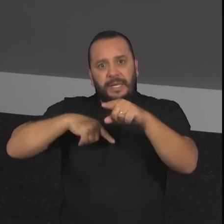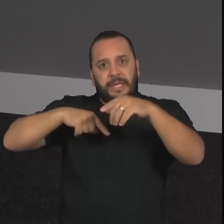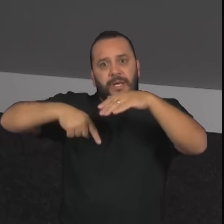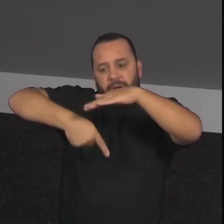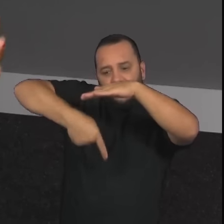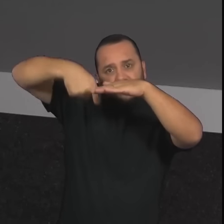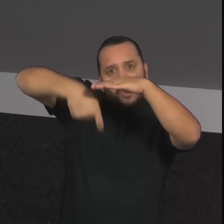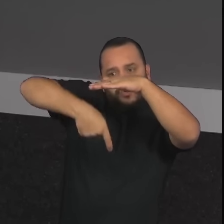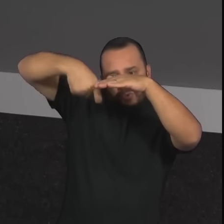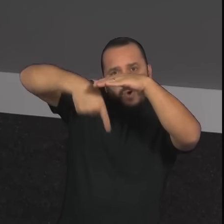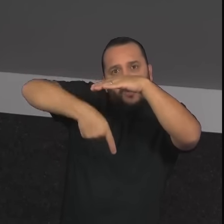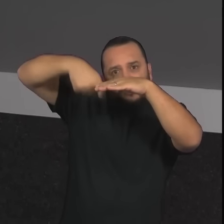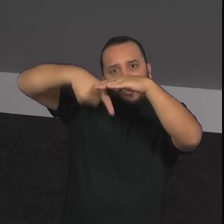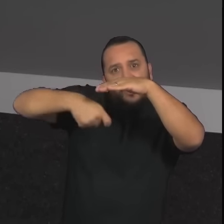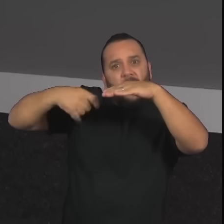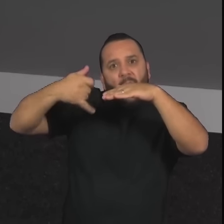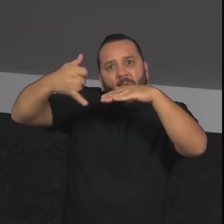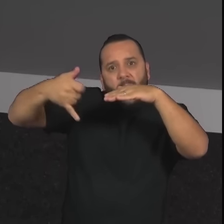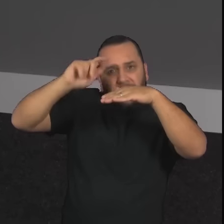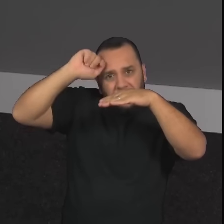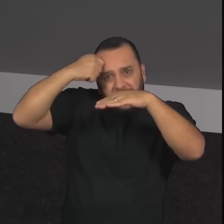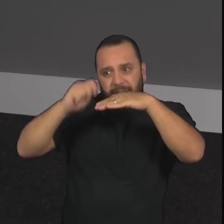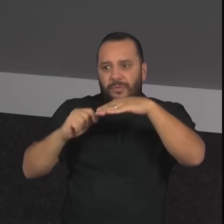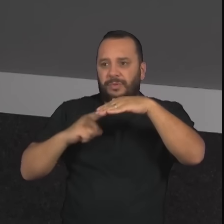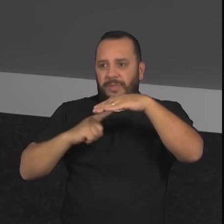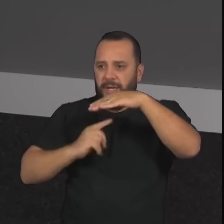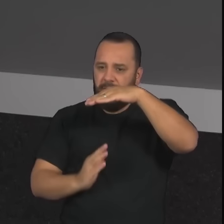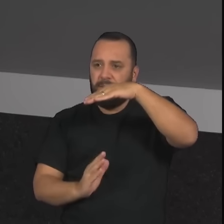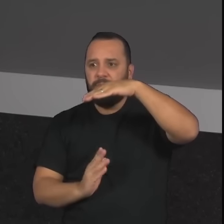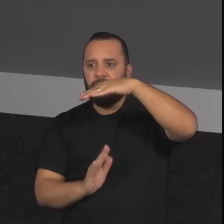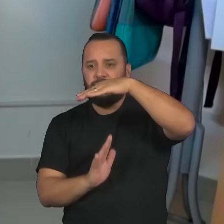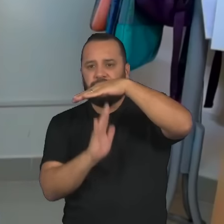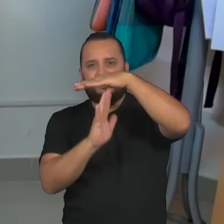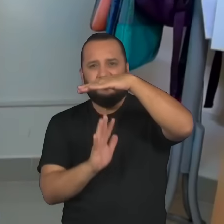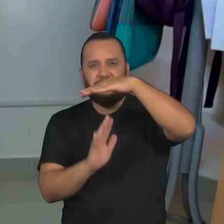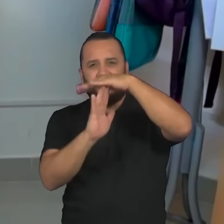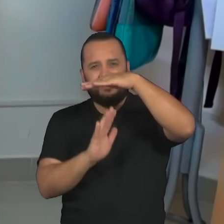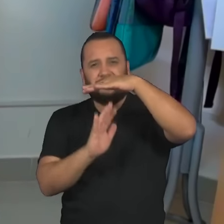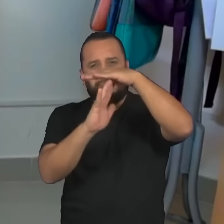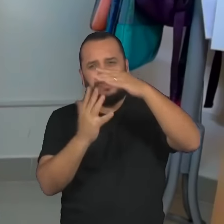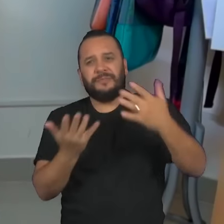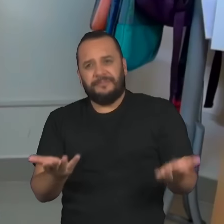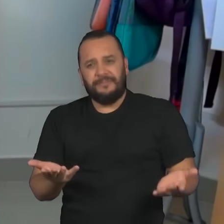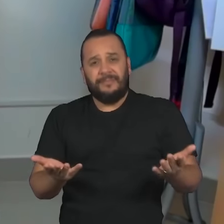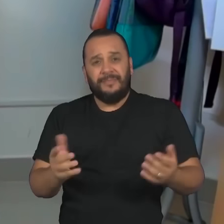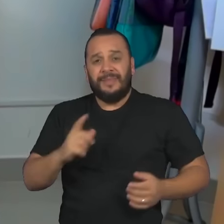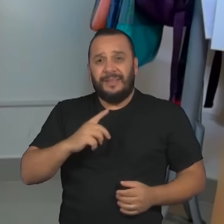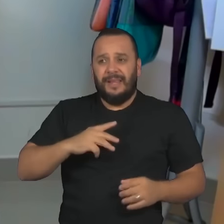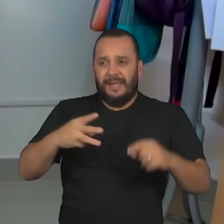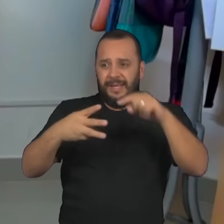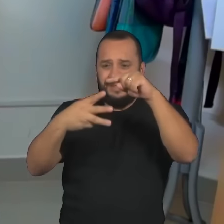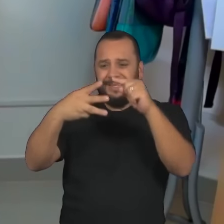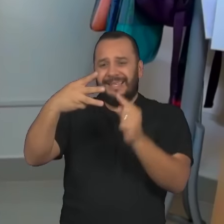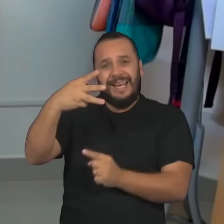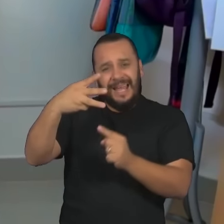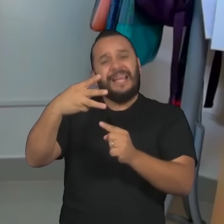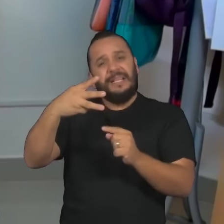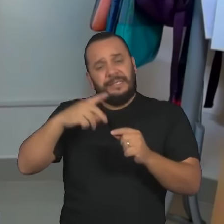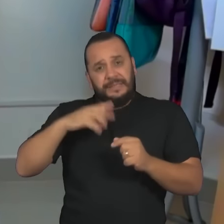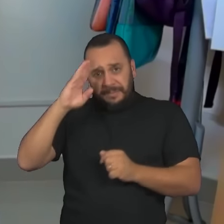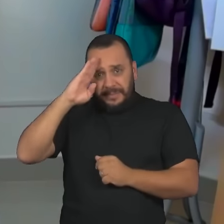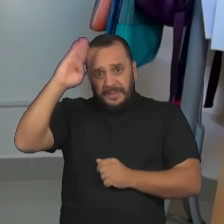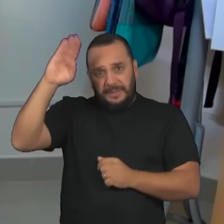gente poluiu já essa atmosfera aí, desde a era pré-industrial? Nós temos 3 gases principais, o